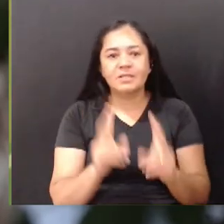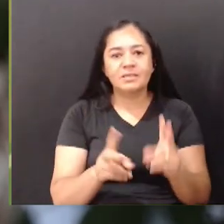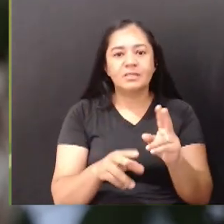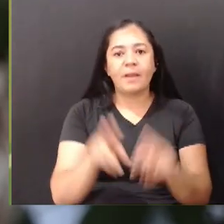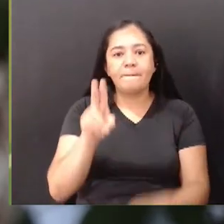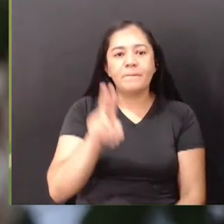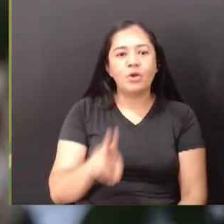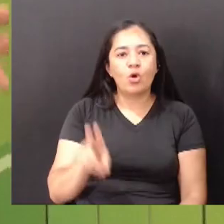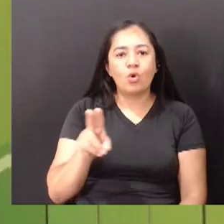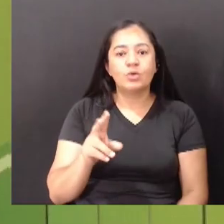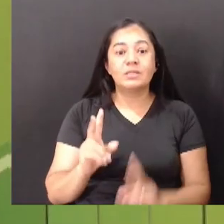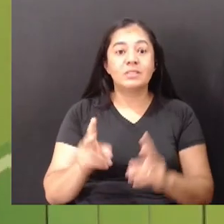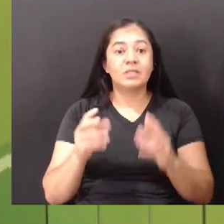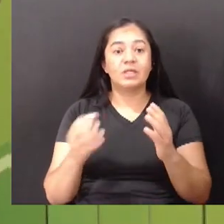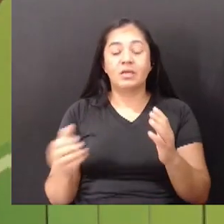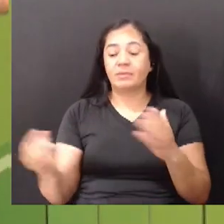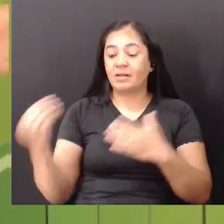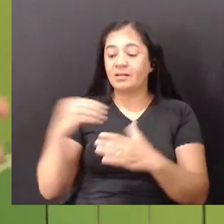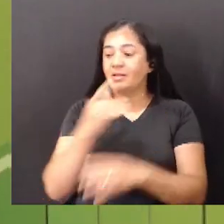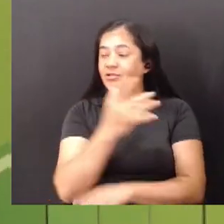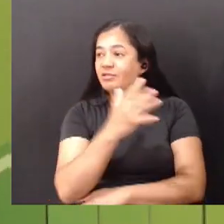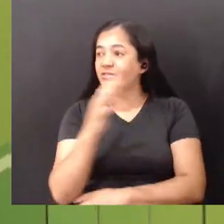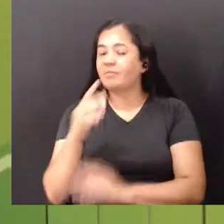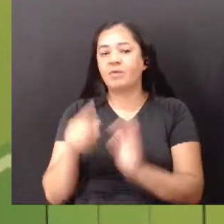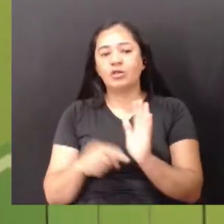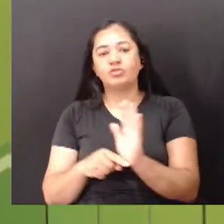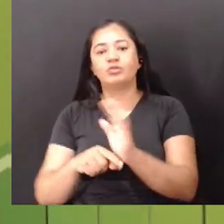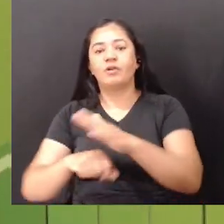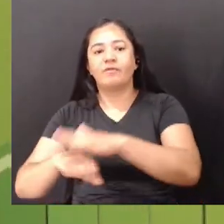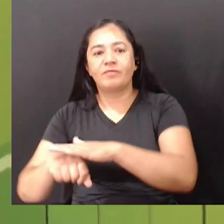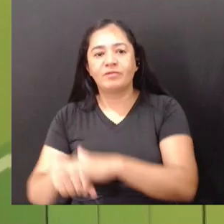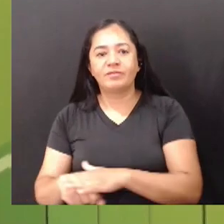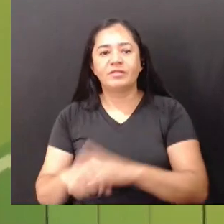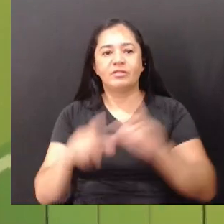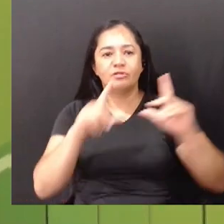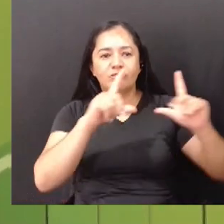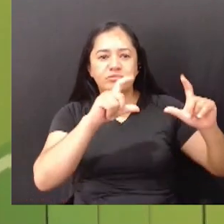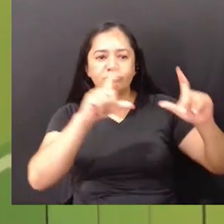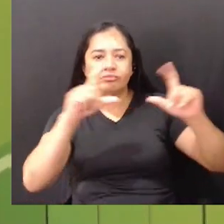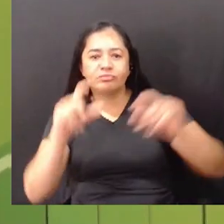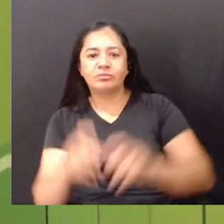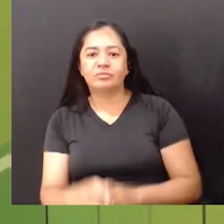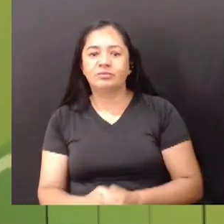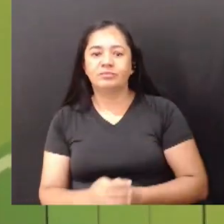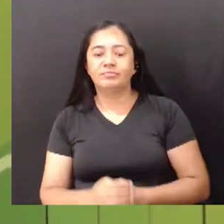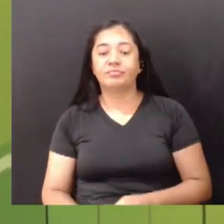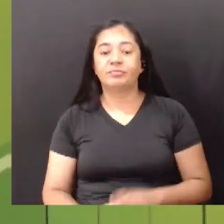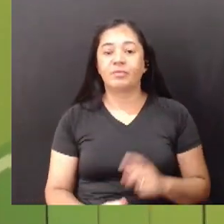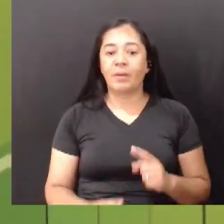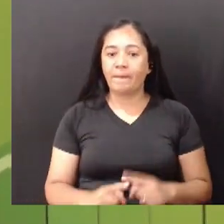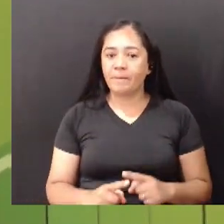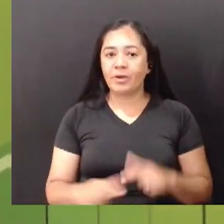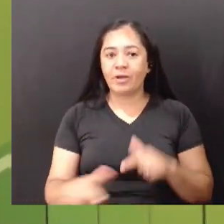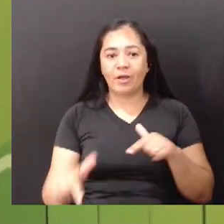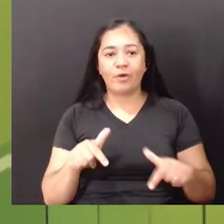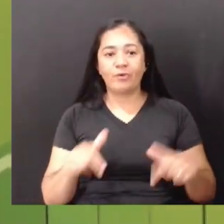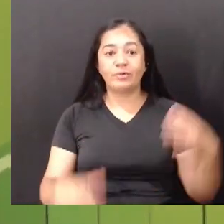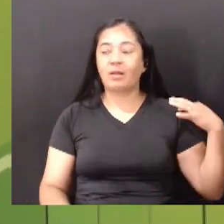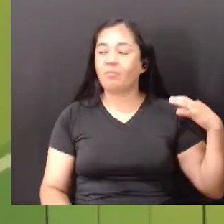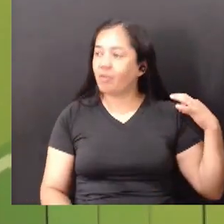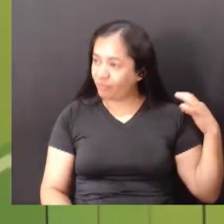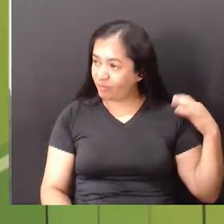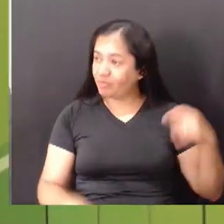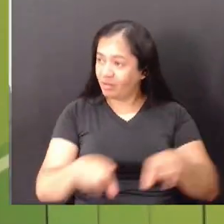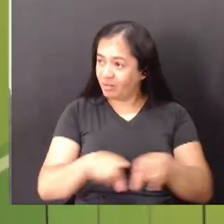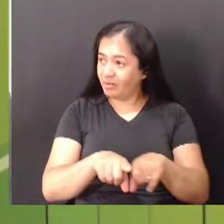exemplo, que sempre usam aí, sempre estão na mata, colaborando, fazendo esses registros, que de certa forma é um